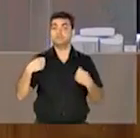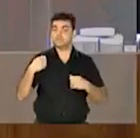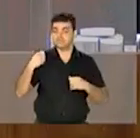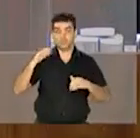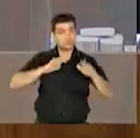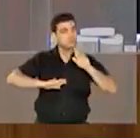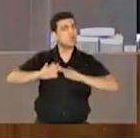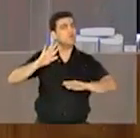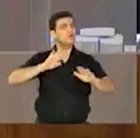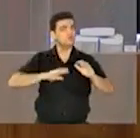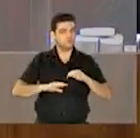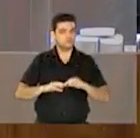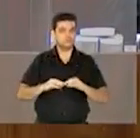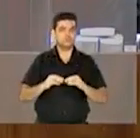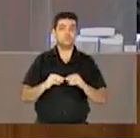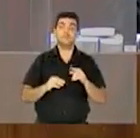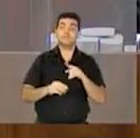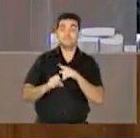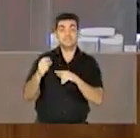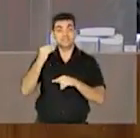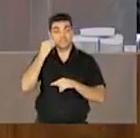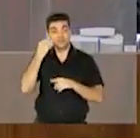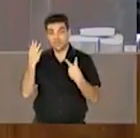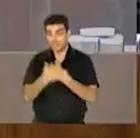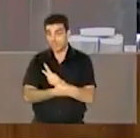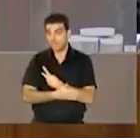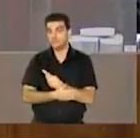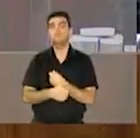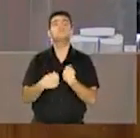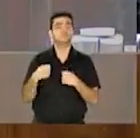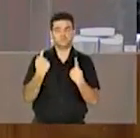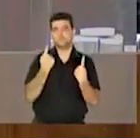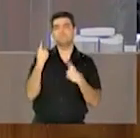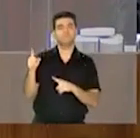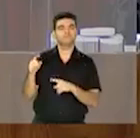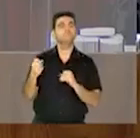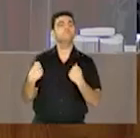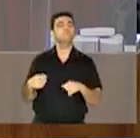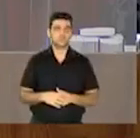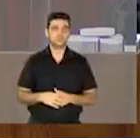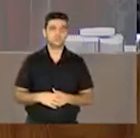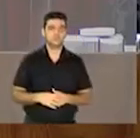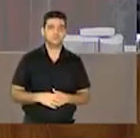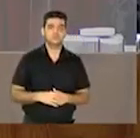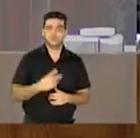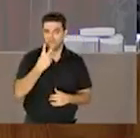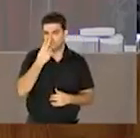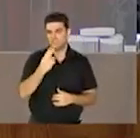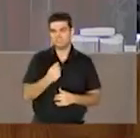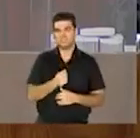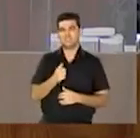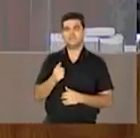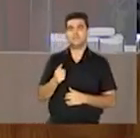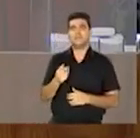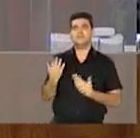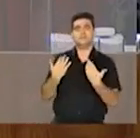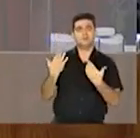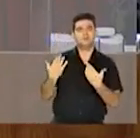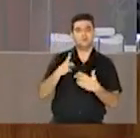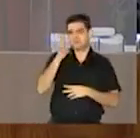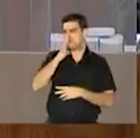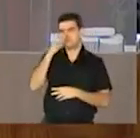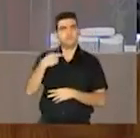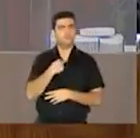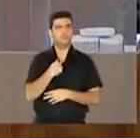O sancionamento pela prática de ilícitos eleitorais não pode ocorrer de modo desconexo da